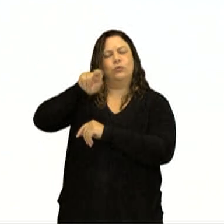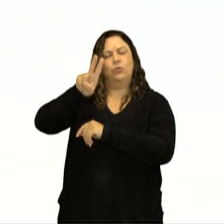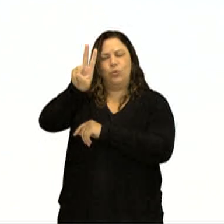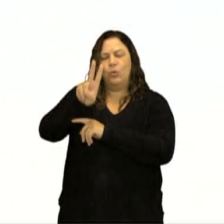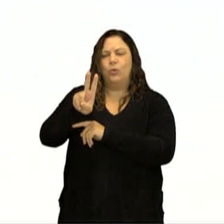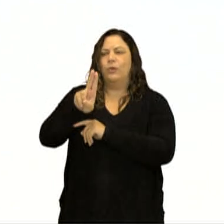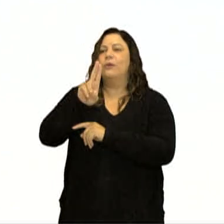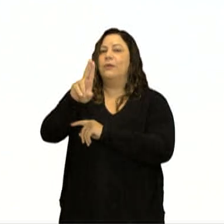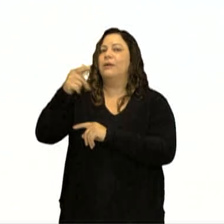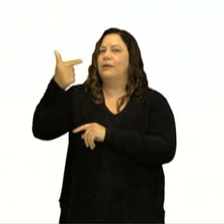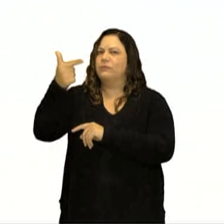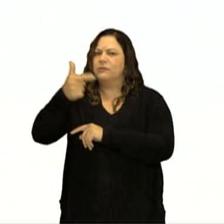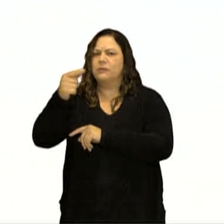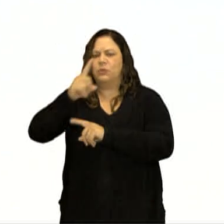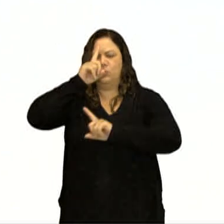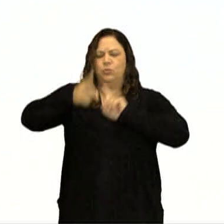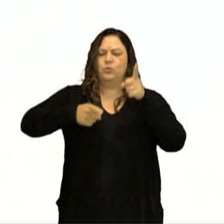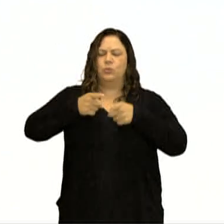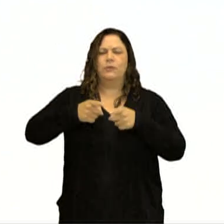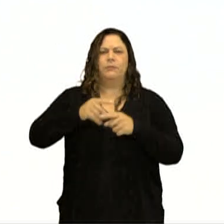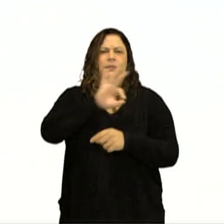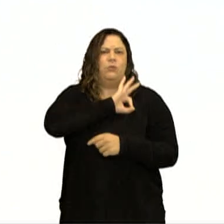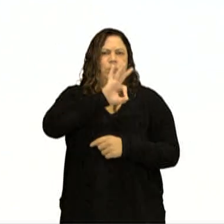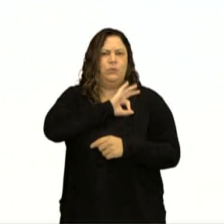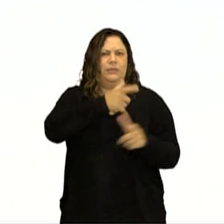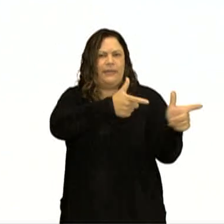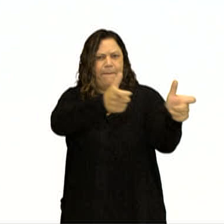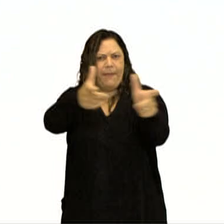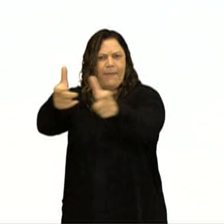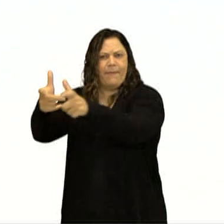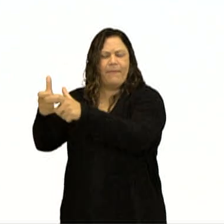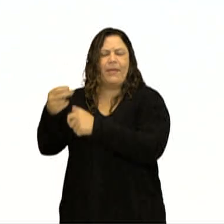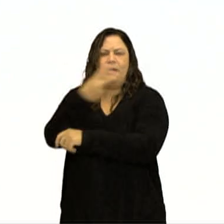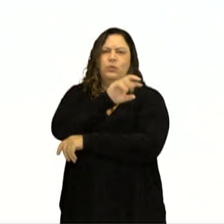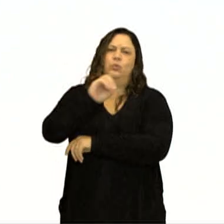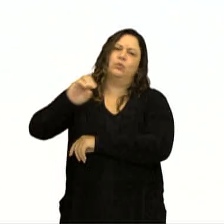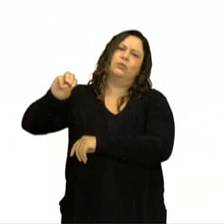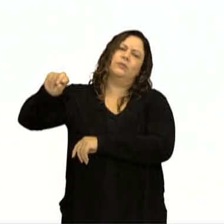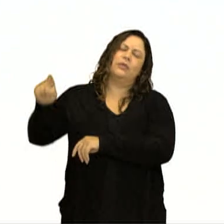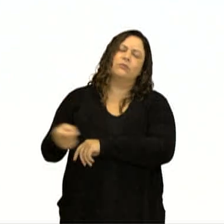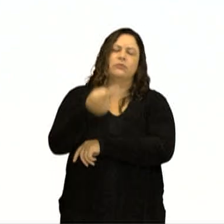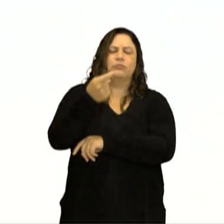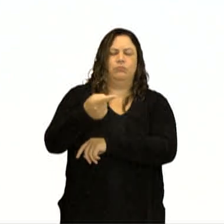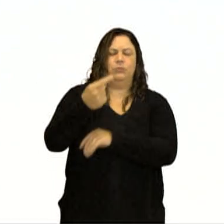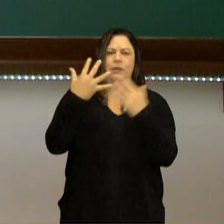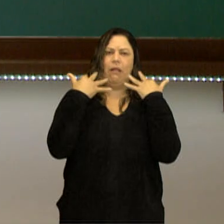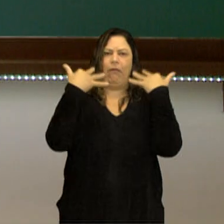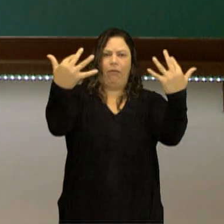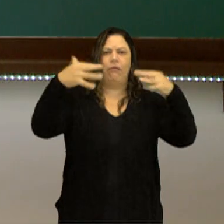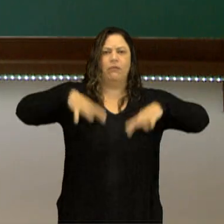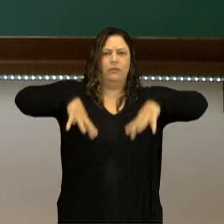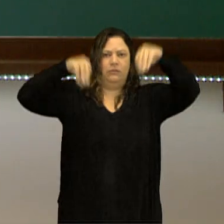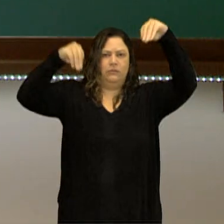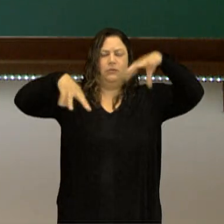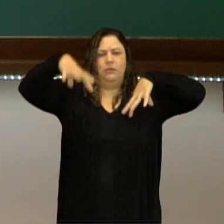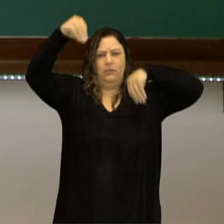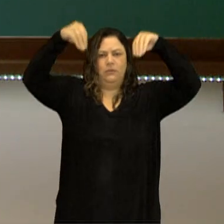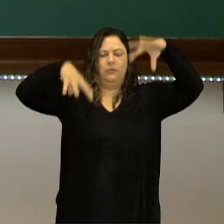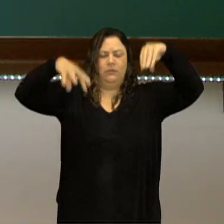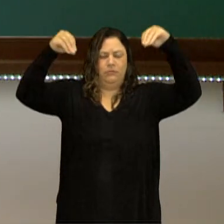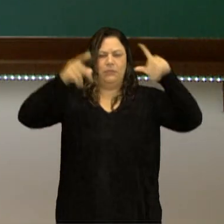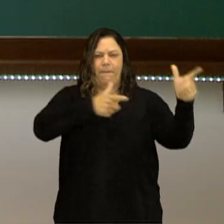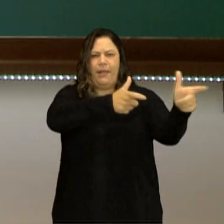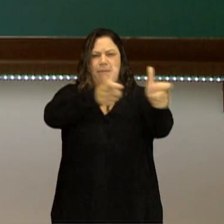da multidão, que somava cerca de 200 mil pessoas, todas em frente ao seu palácio de inverno. Esse